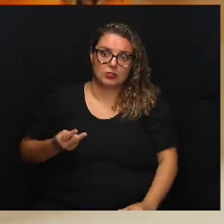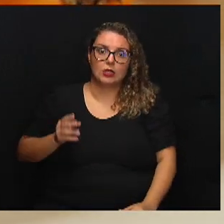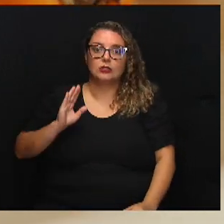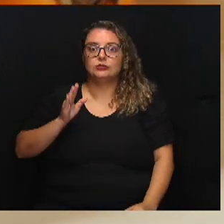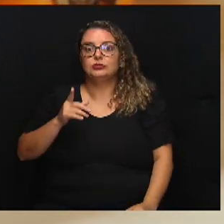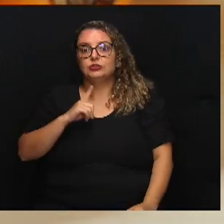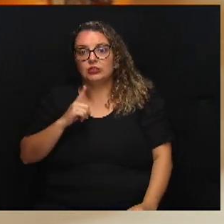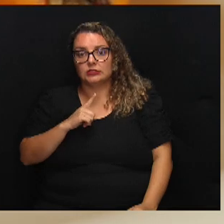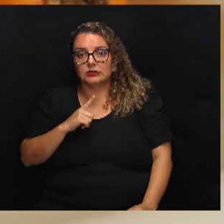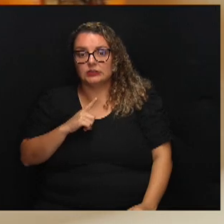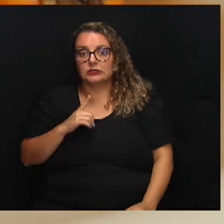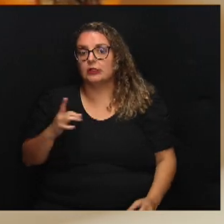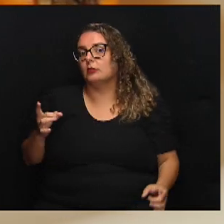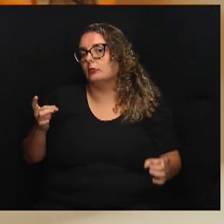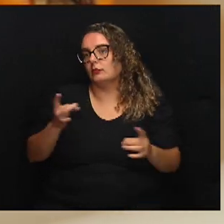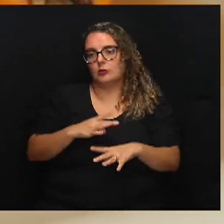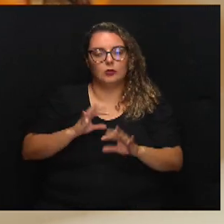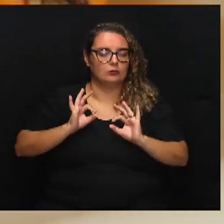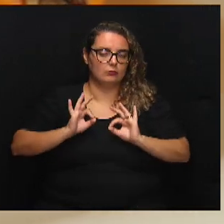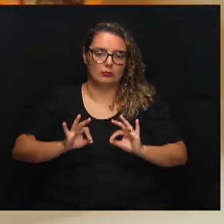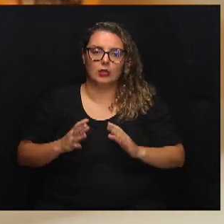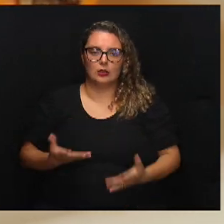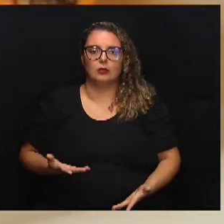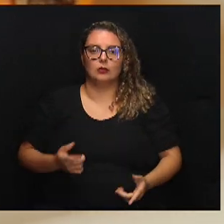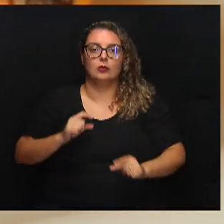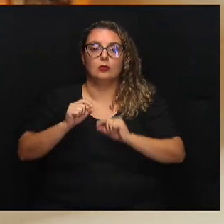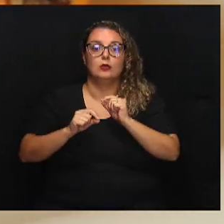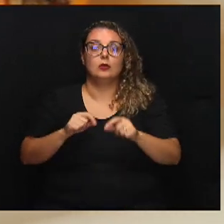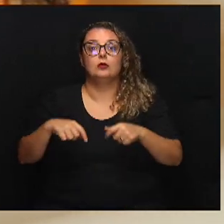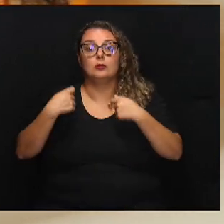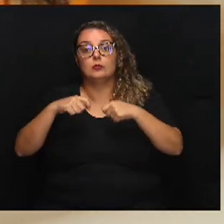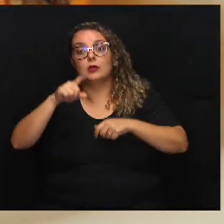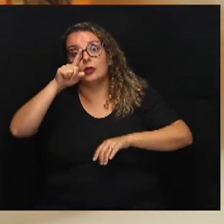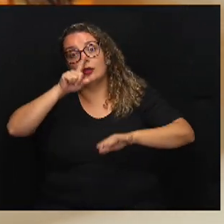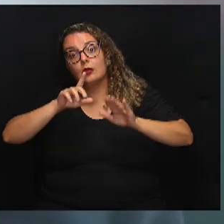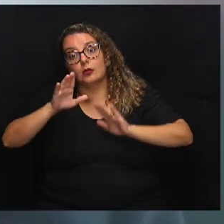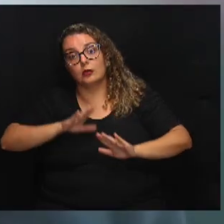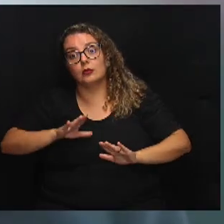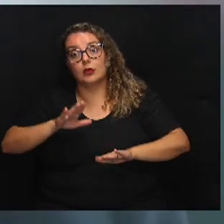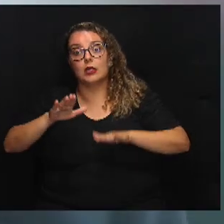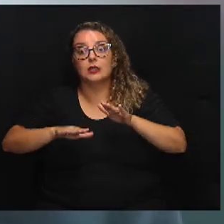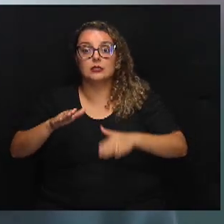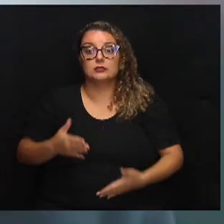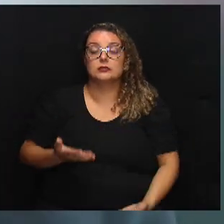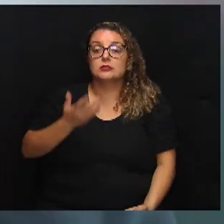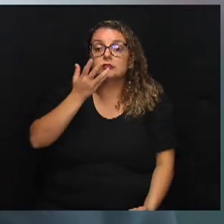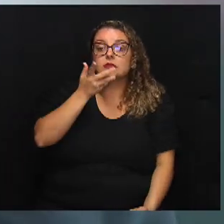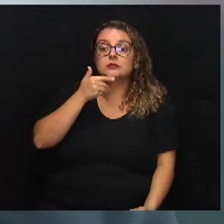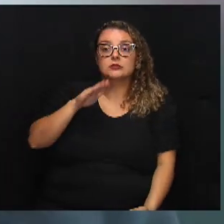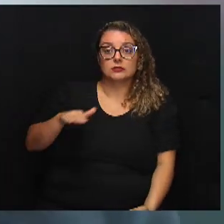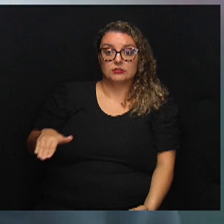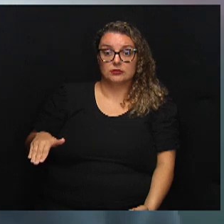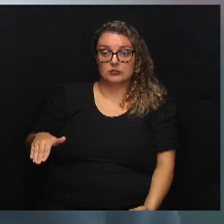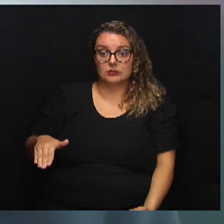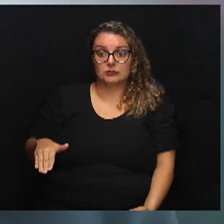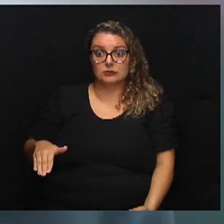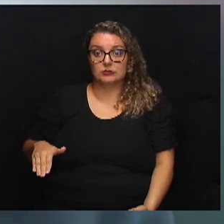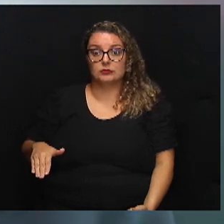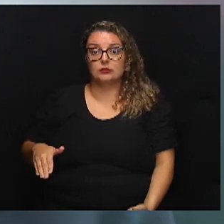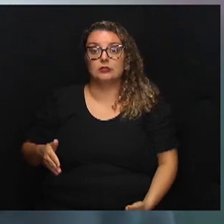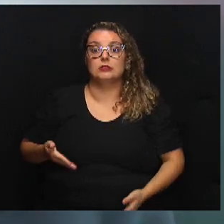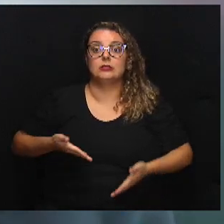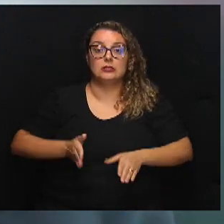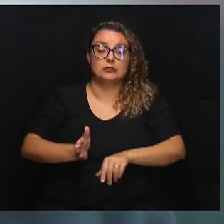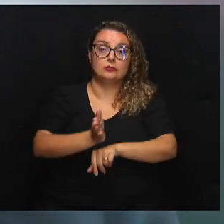essa prontidão já feita. O que precisa tomar um certo cuidado são, às vezes, crianças que foram muito